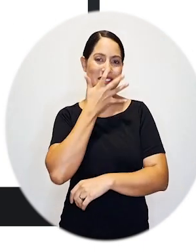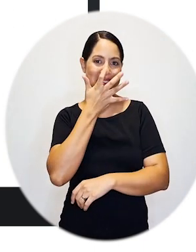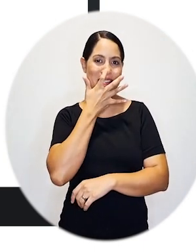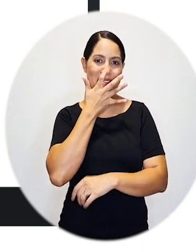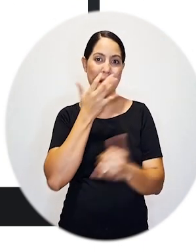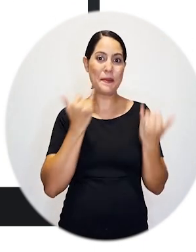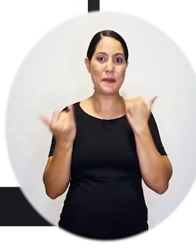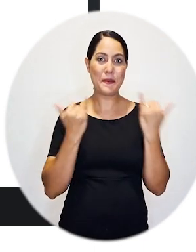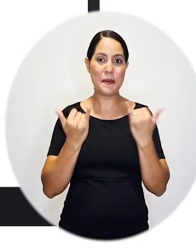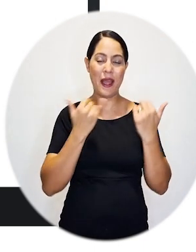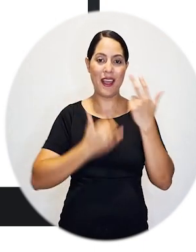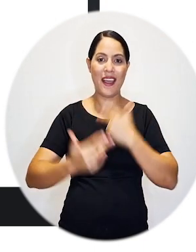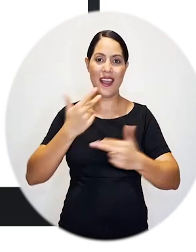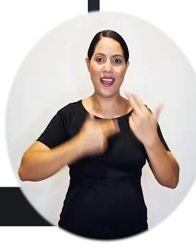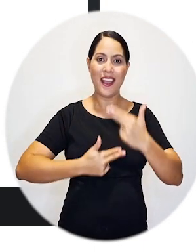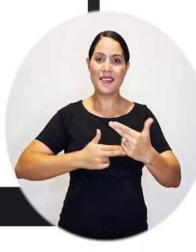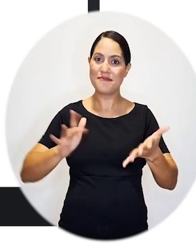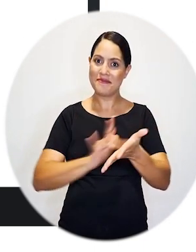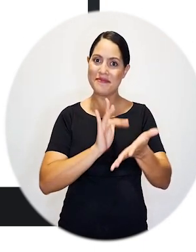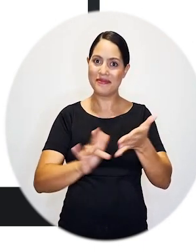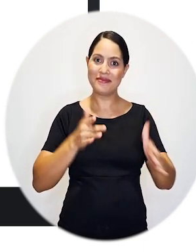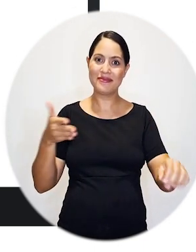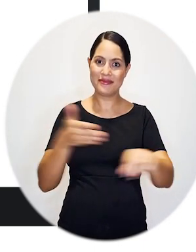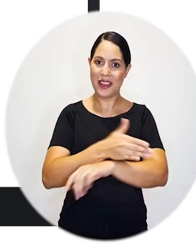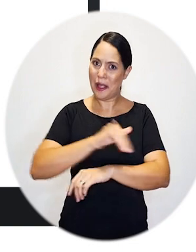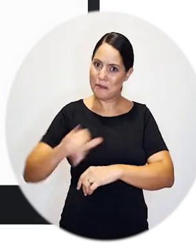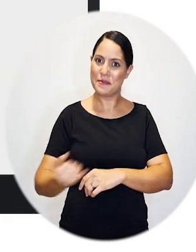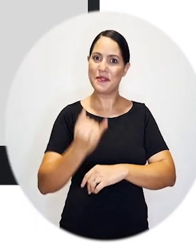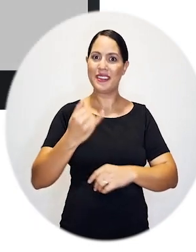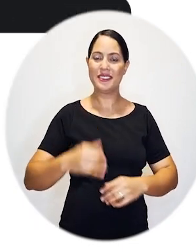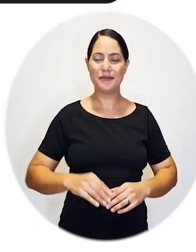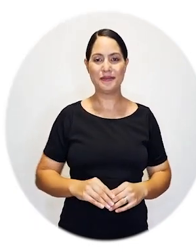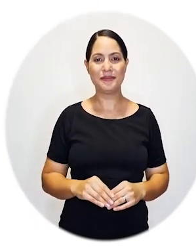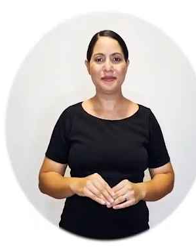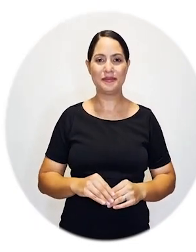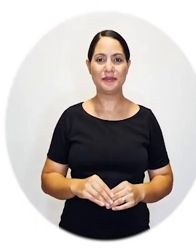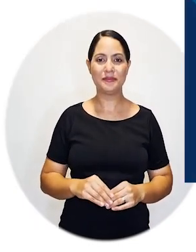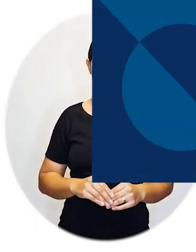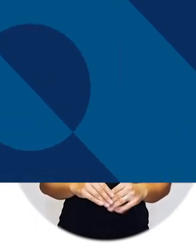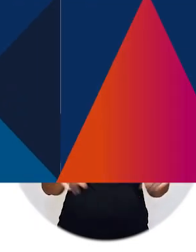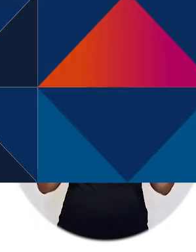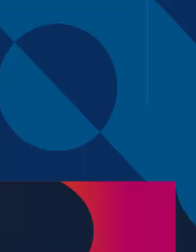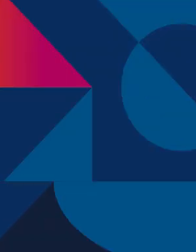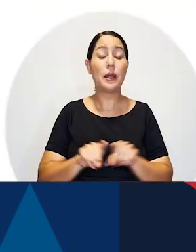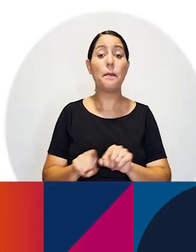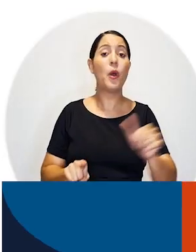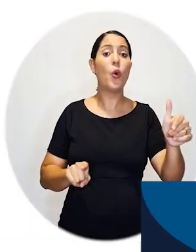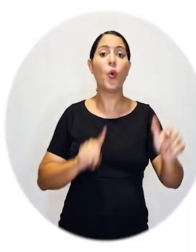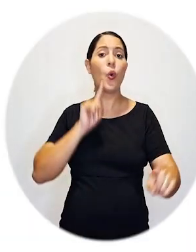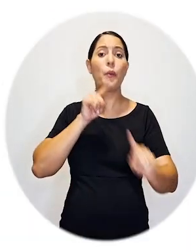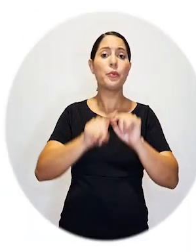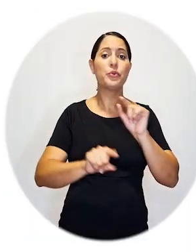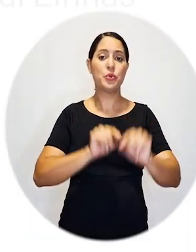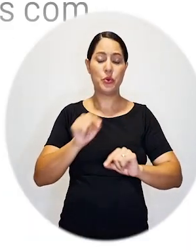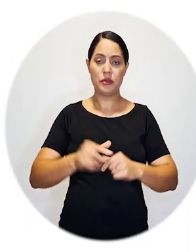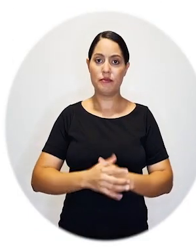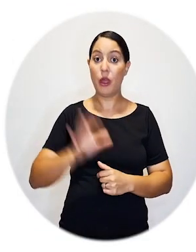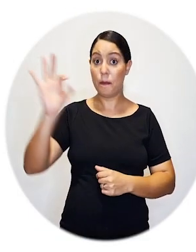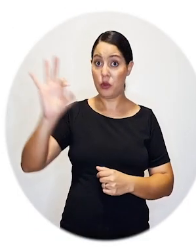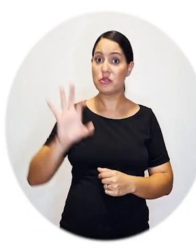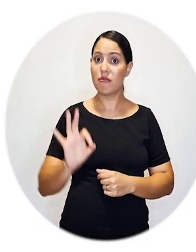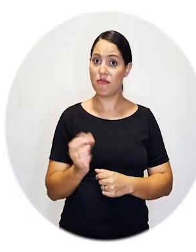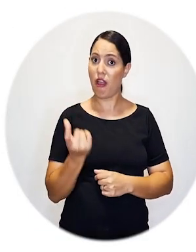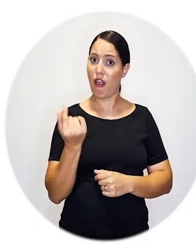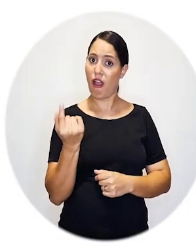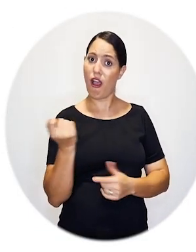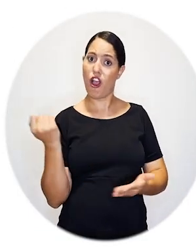Não perca tempo e fique por dentro de todas as novidades. Conecte-se, pesquise e aproveite! Com o objetivo de também